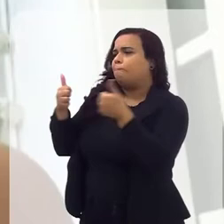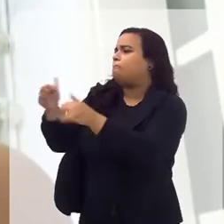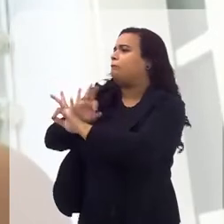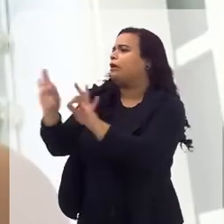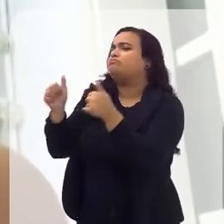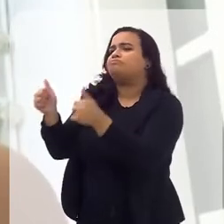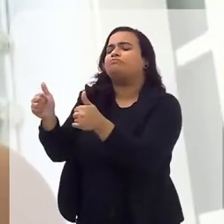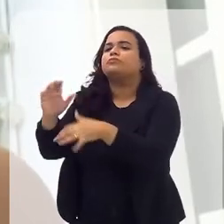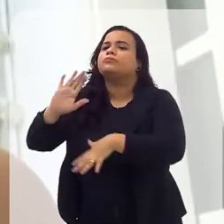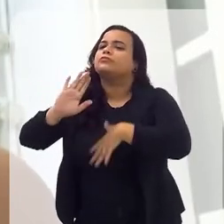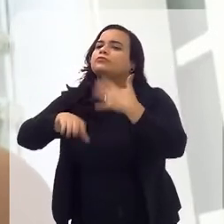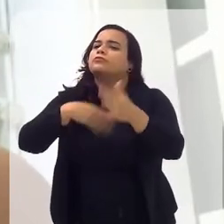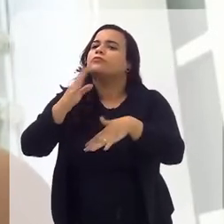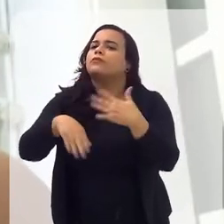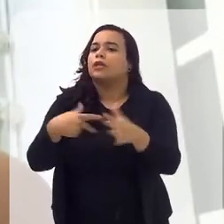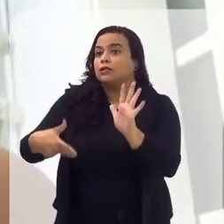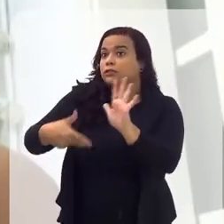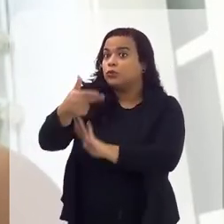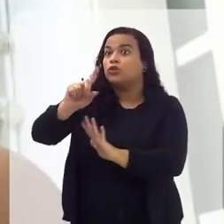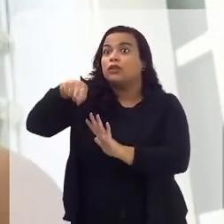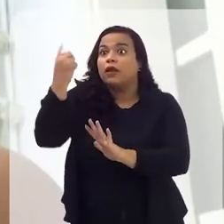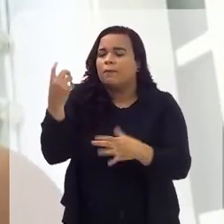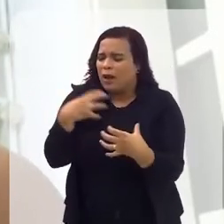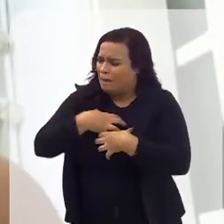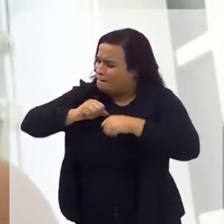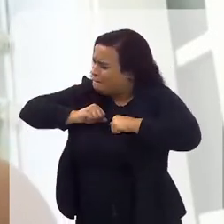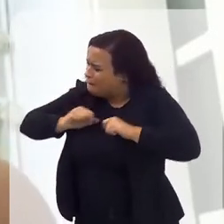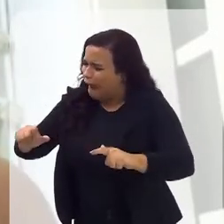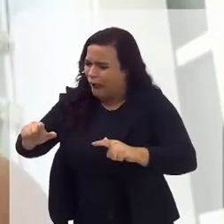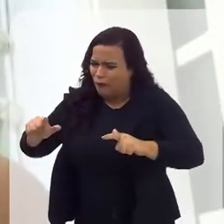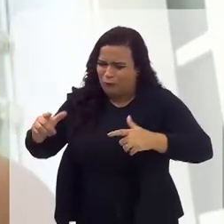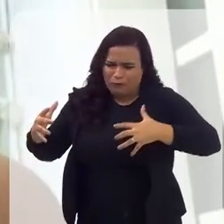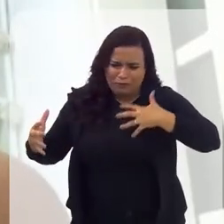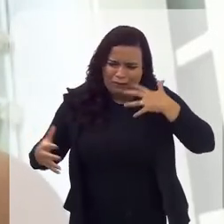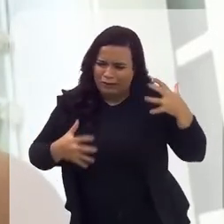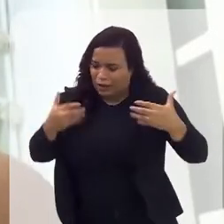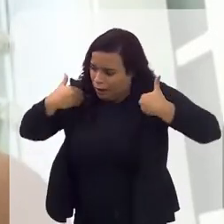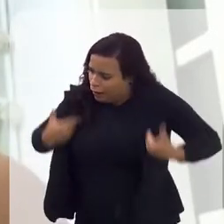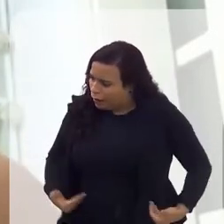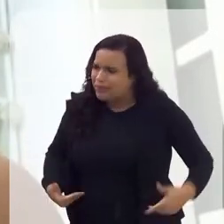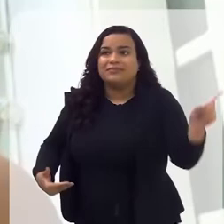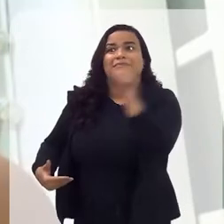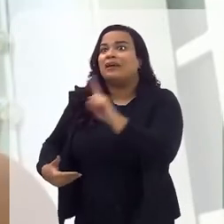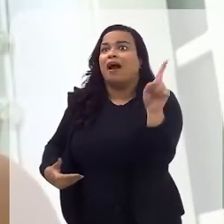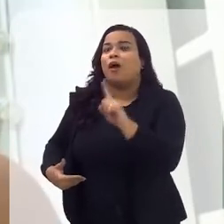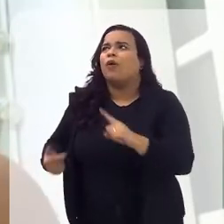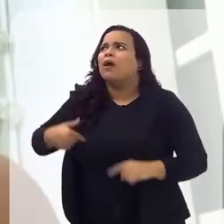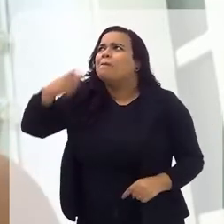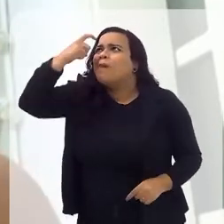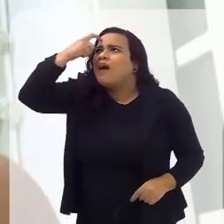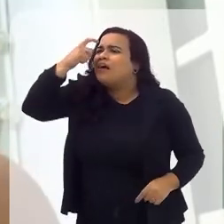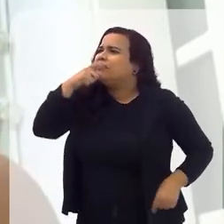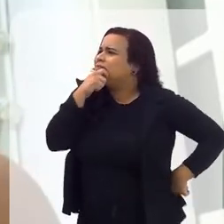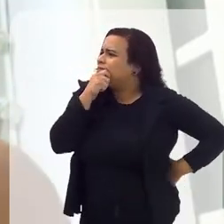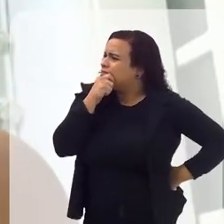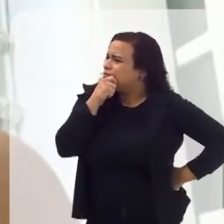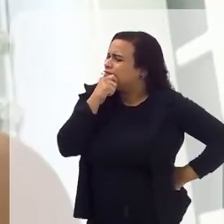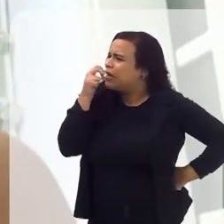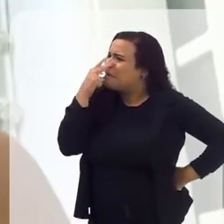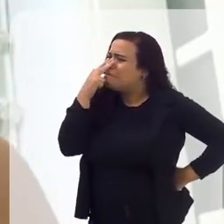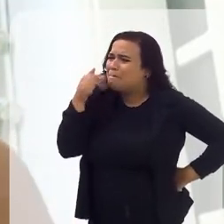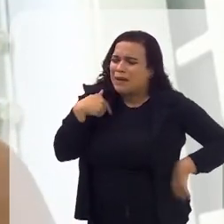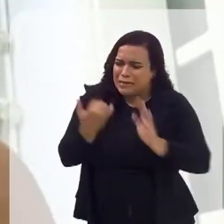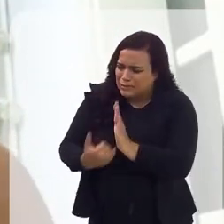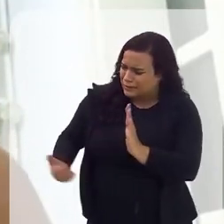depois da cirurgia, eu acho que eu mesma me senti mal, mas não fisicamente, mas eu senti mal por ter. Achei que foi